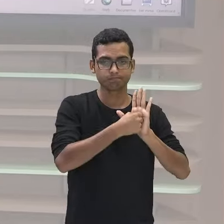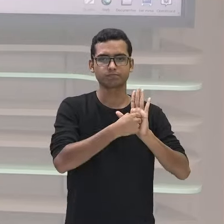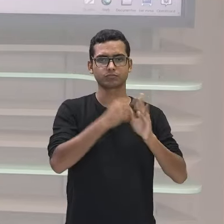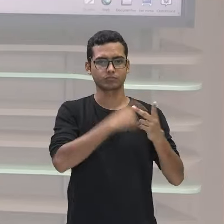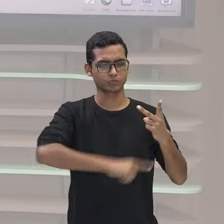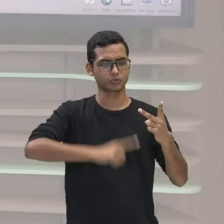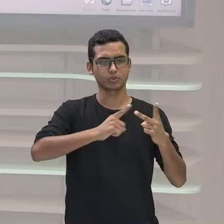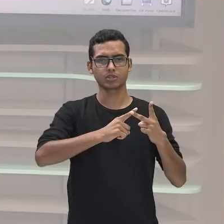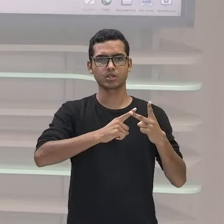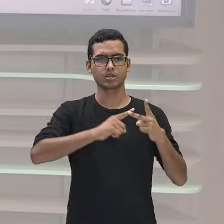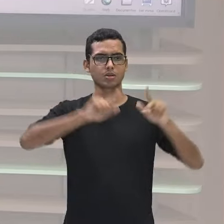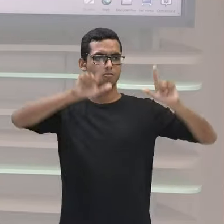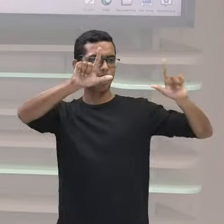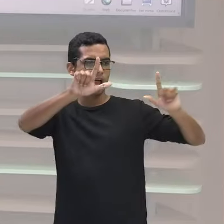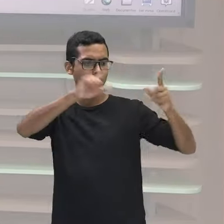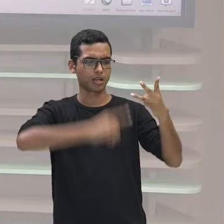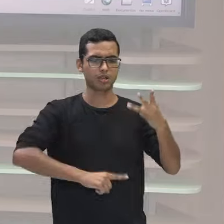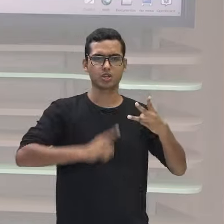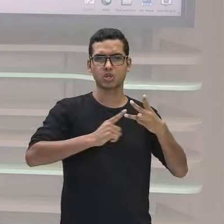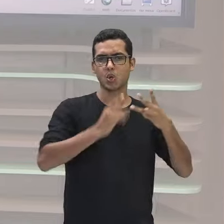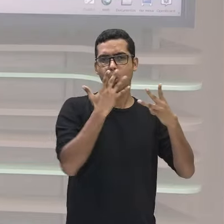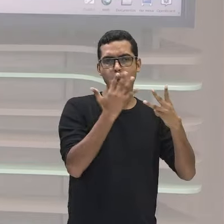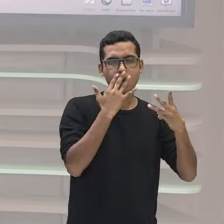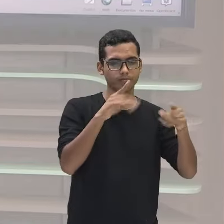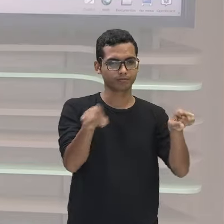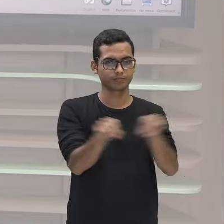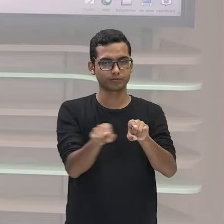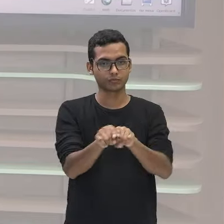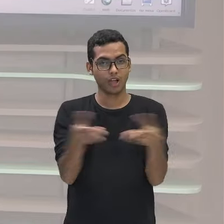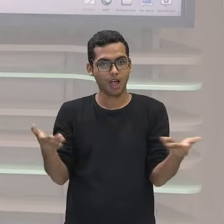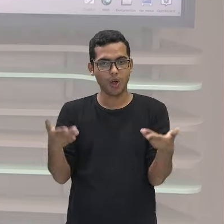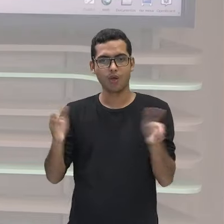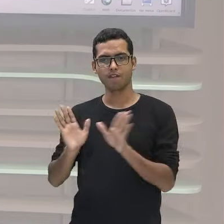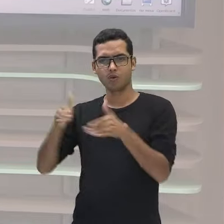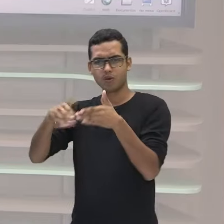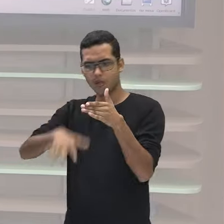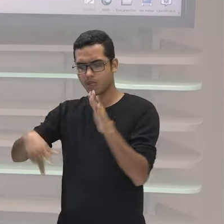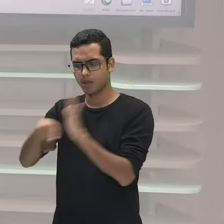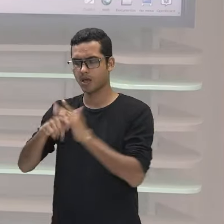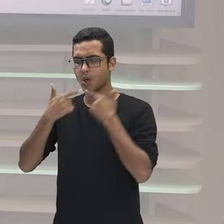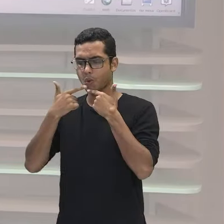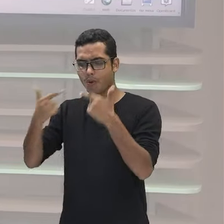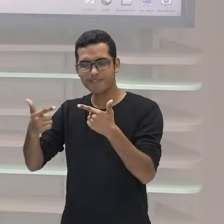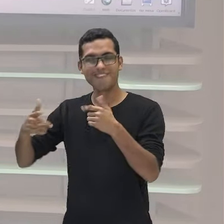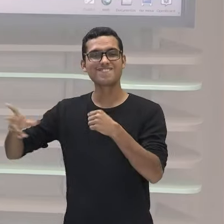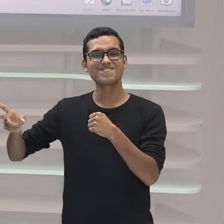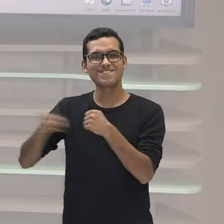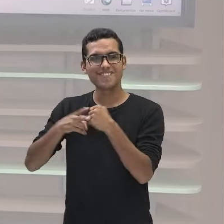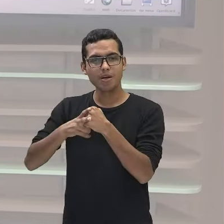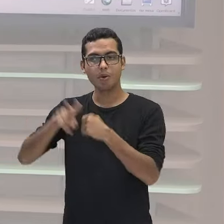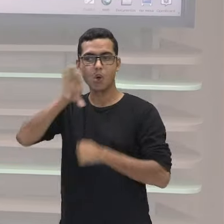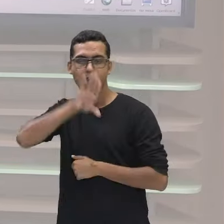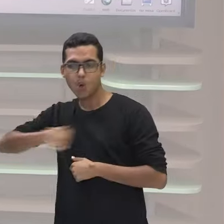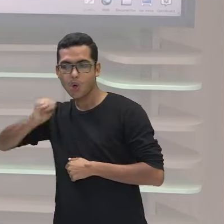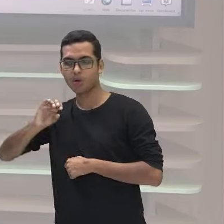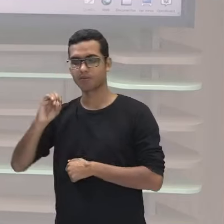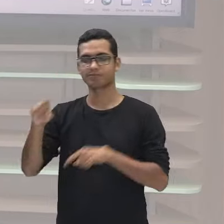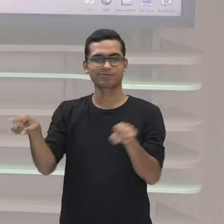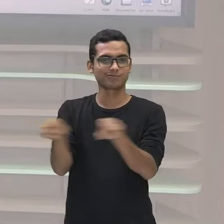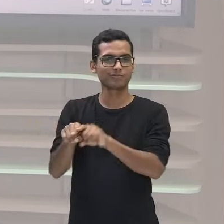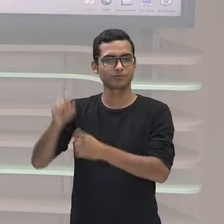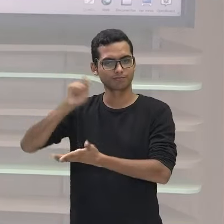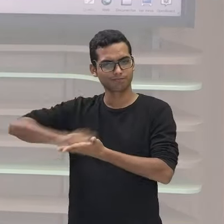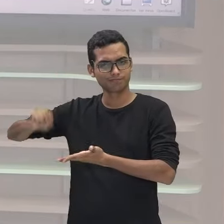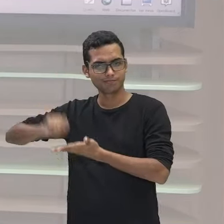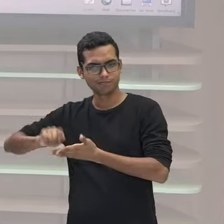placas, de cores. Então, a linguagem não verbal. Já a linguagem verbal, ela é a linguagem falada e a linguagem escrita, como vimos